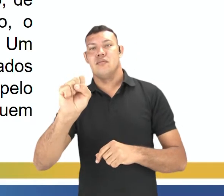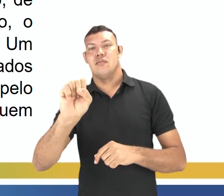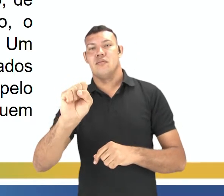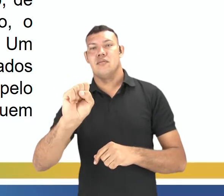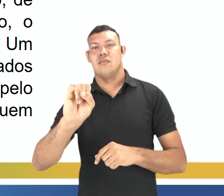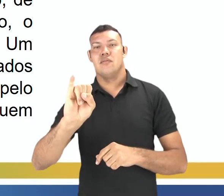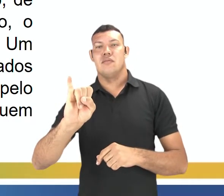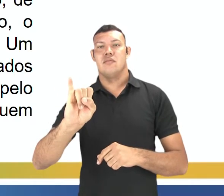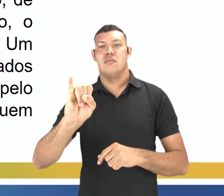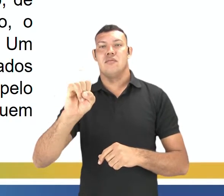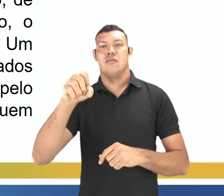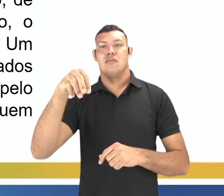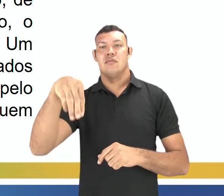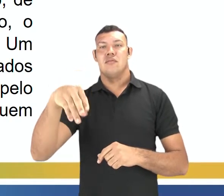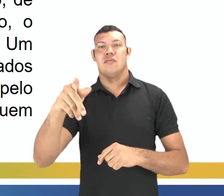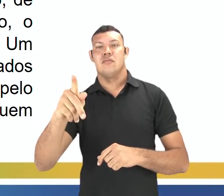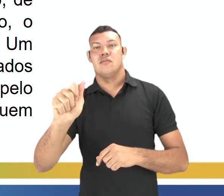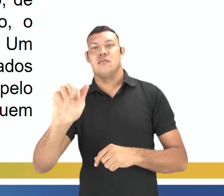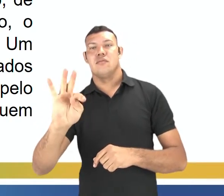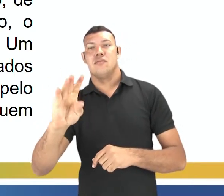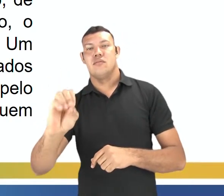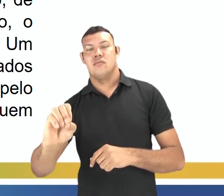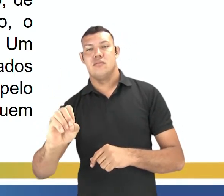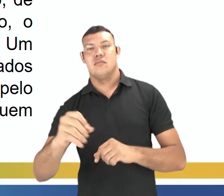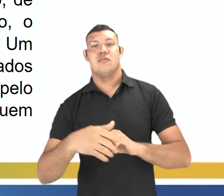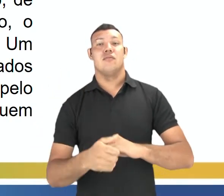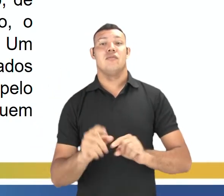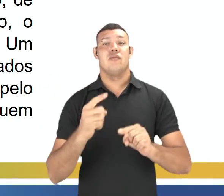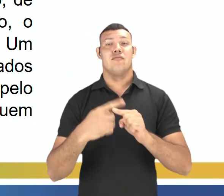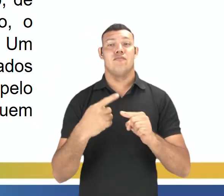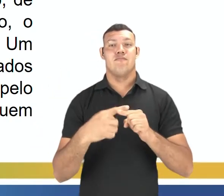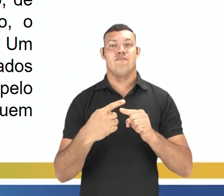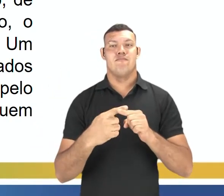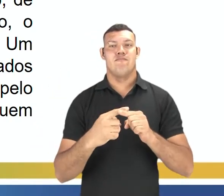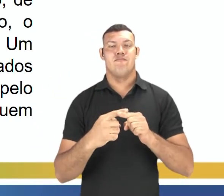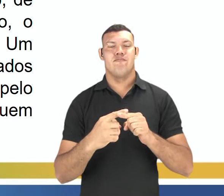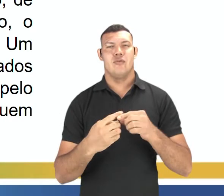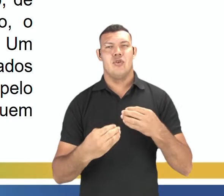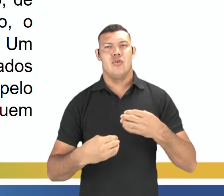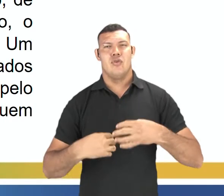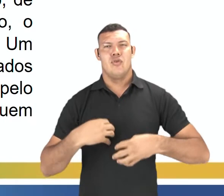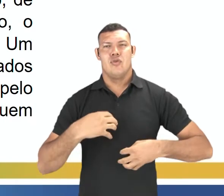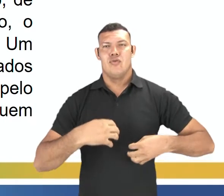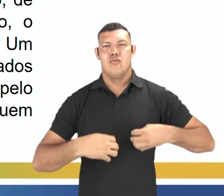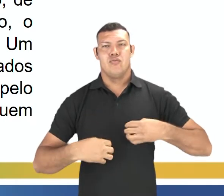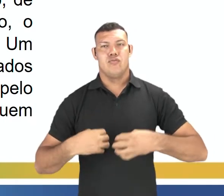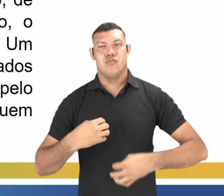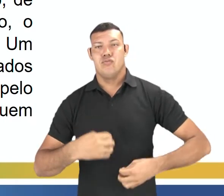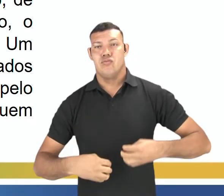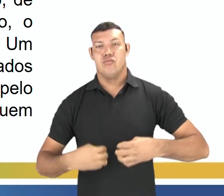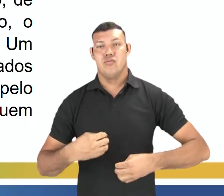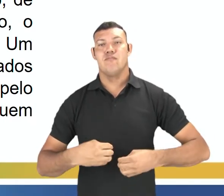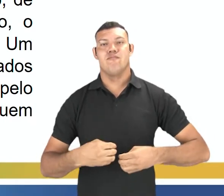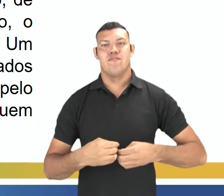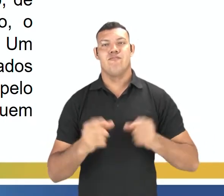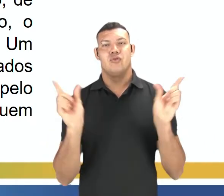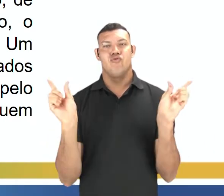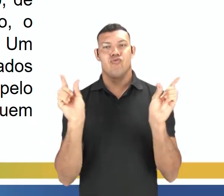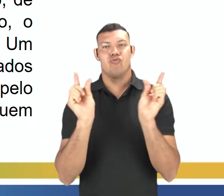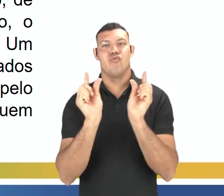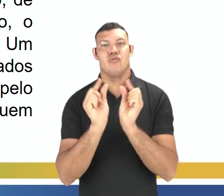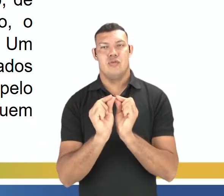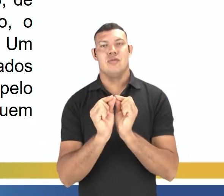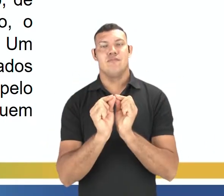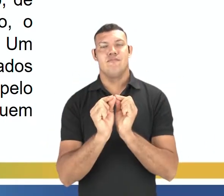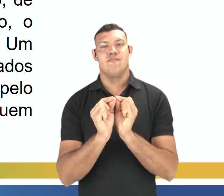relacionado de uma maneira geral com o estilo de metabolismo. O parasimpático, ele relaciona-se com uma redução.